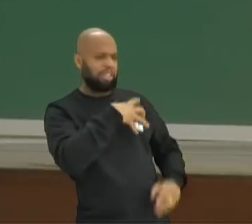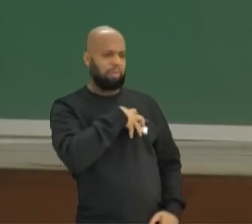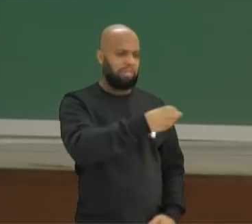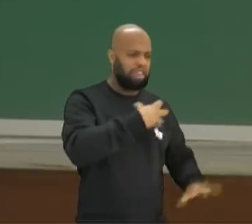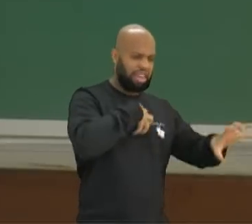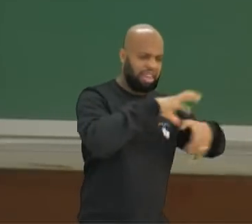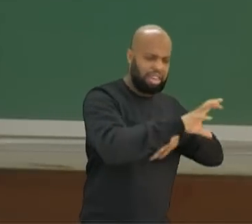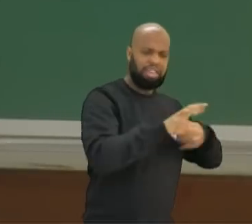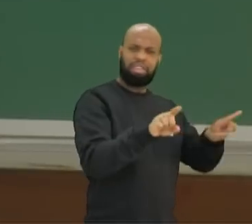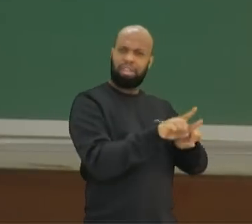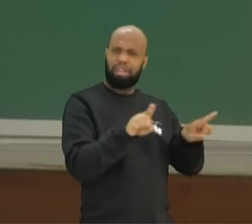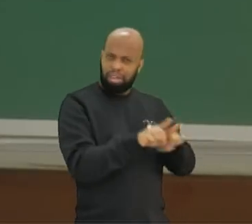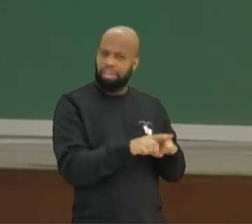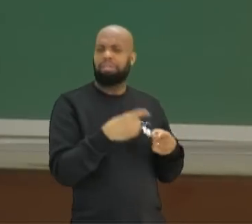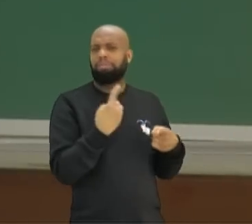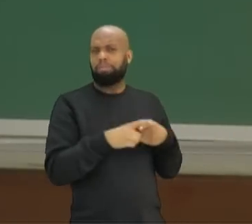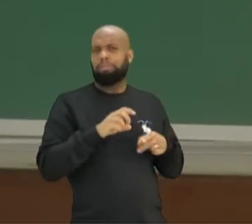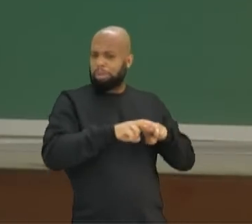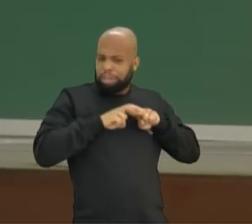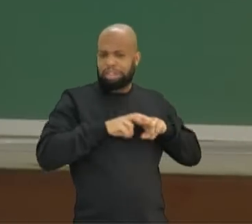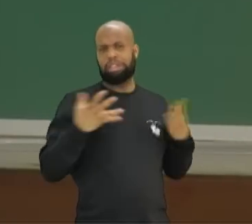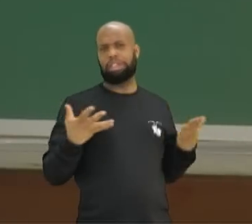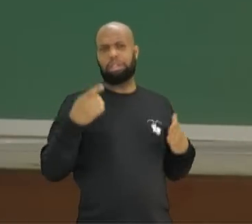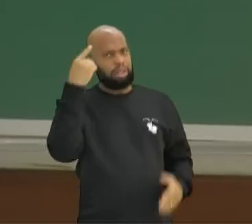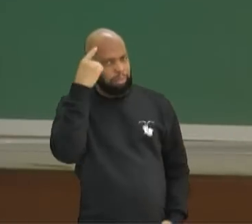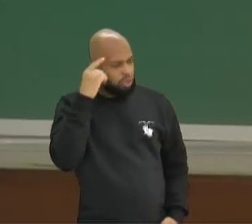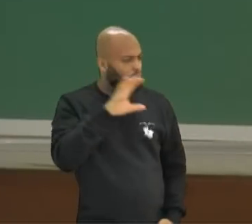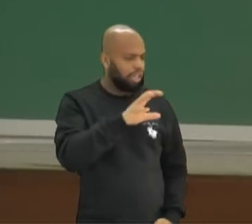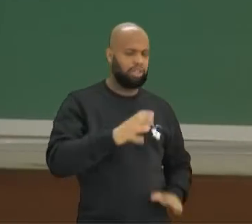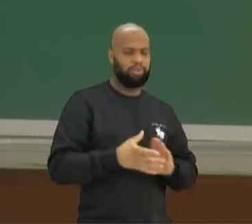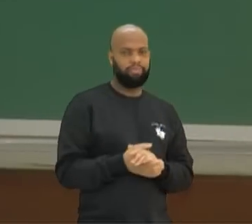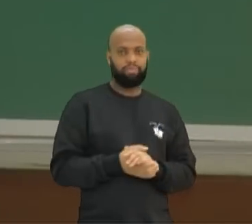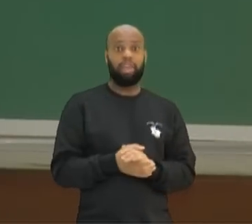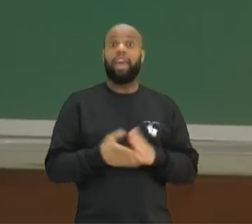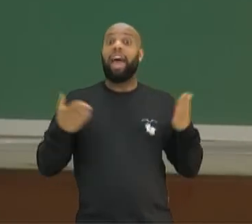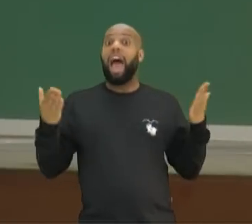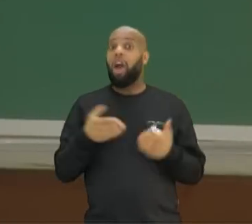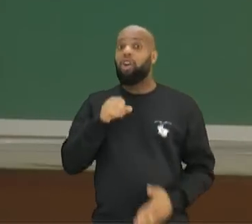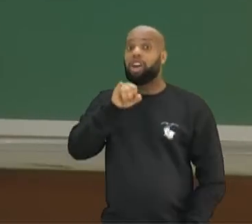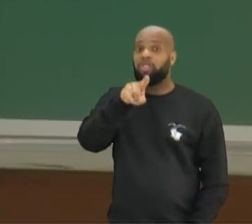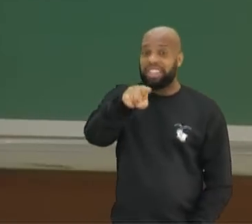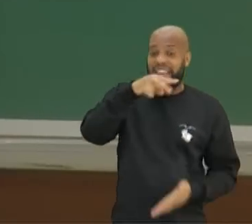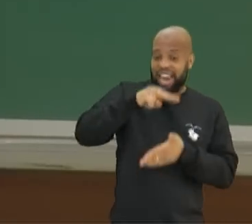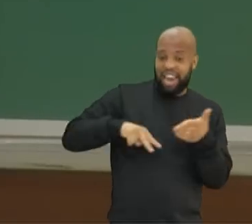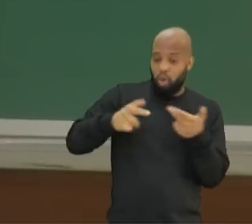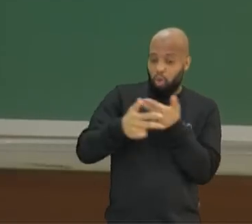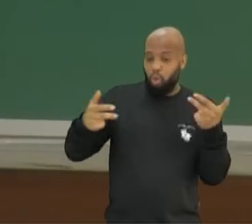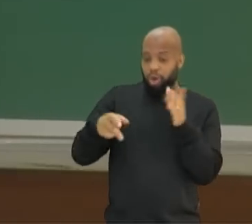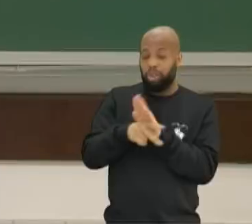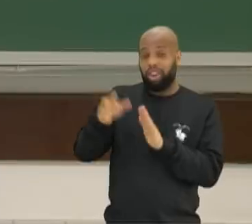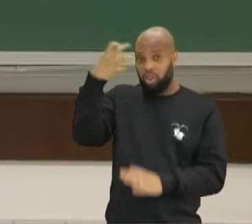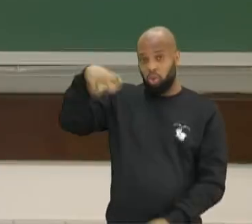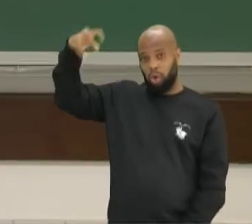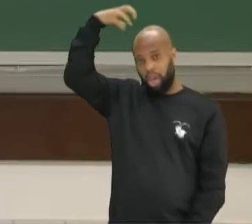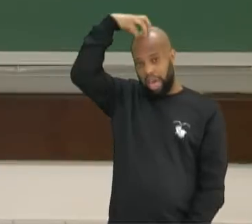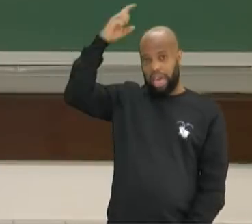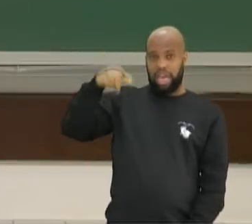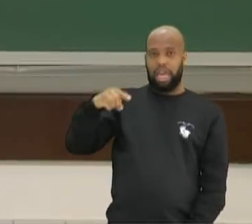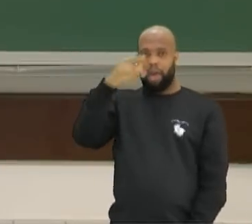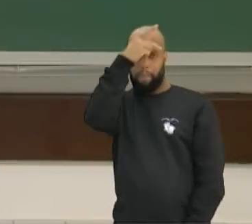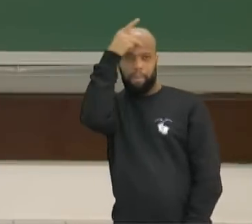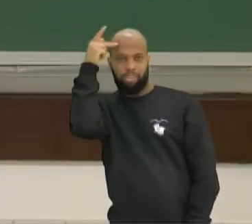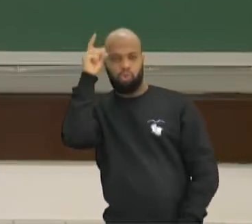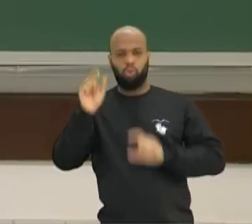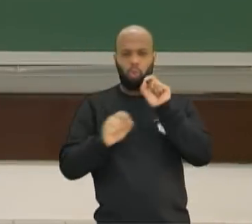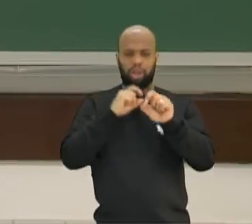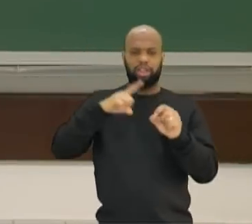com a princesa, então por isso que ele pensou sobre isso. Agora, se você já traz uma leitura que gira ali em